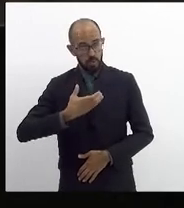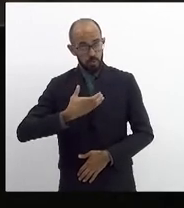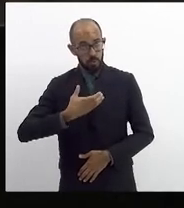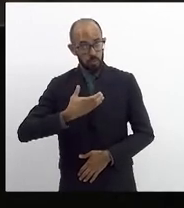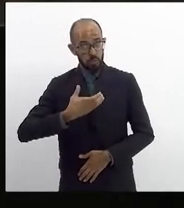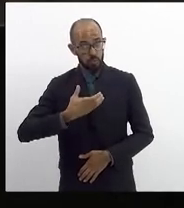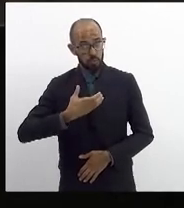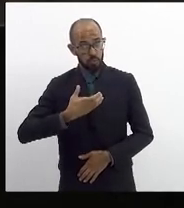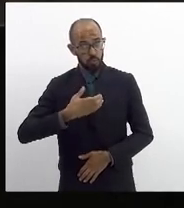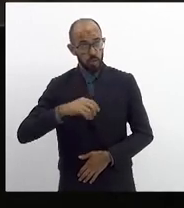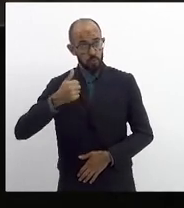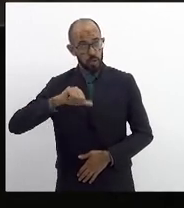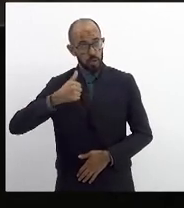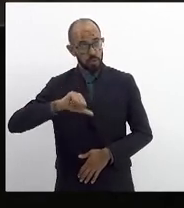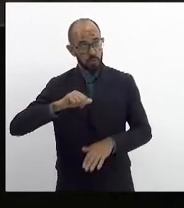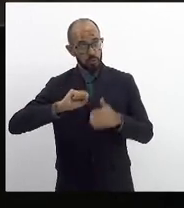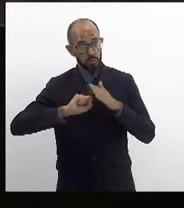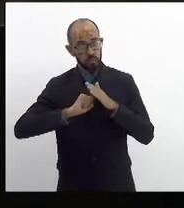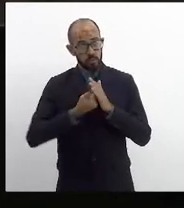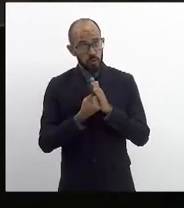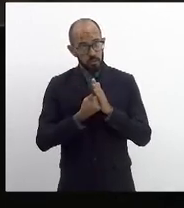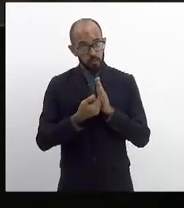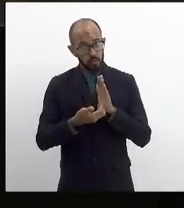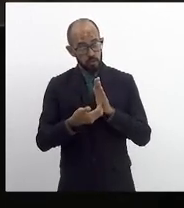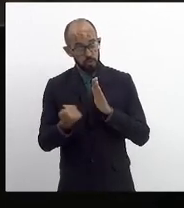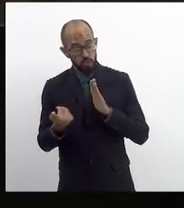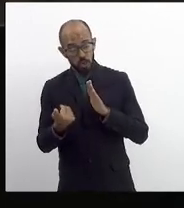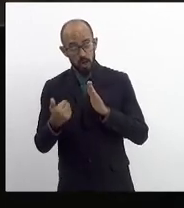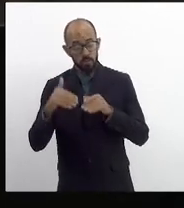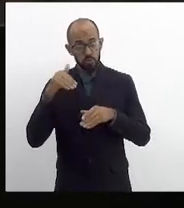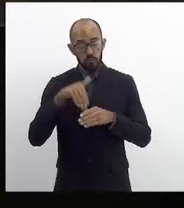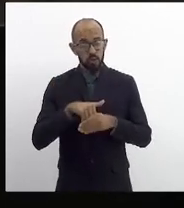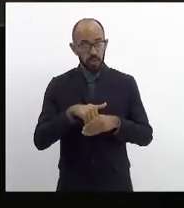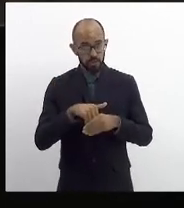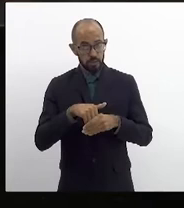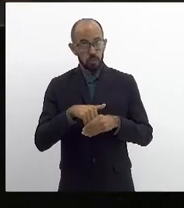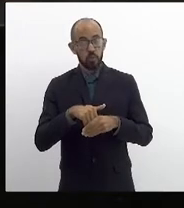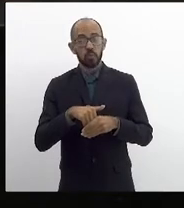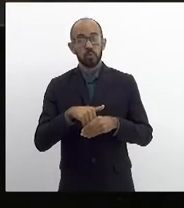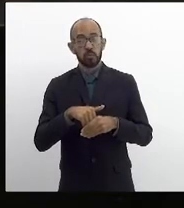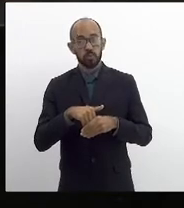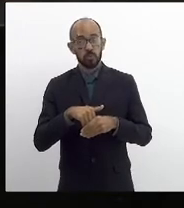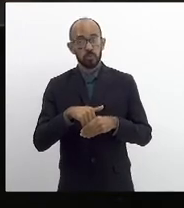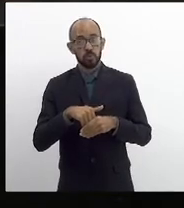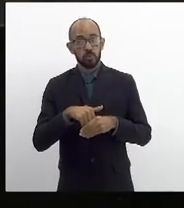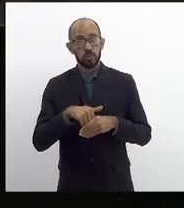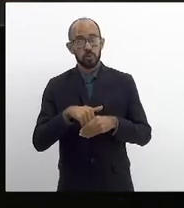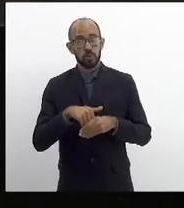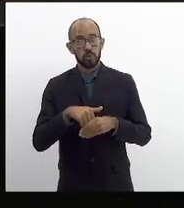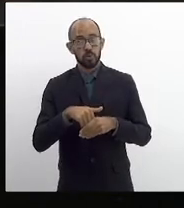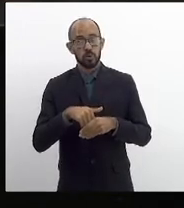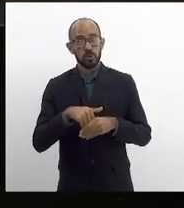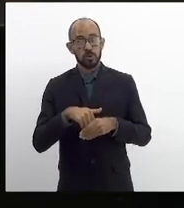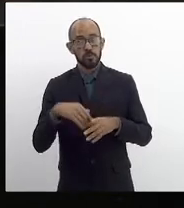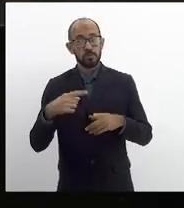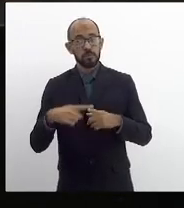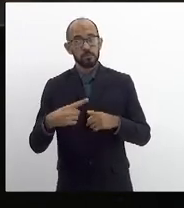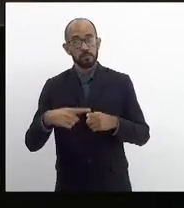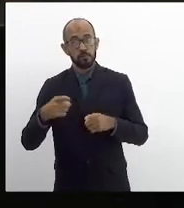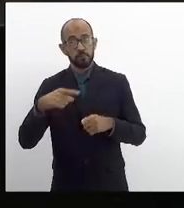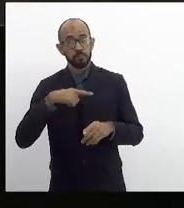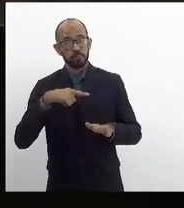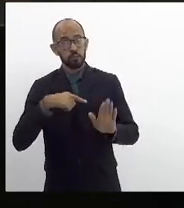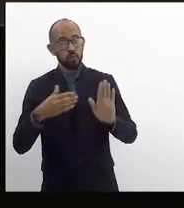largas e dos vetos que estavam na casa retiramos o projeto da pauta dos Ventos porque havia um